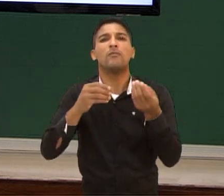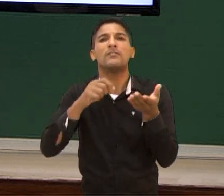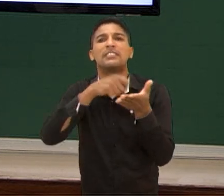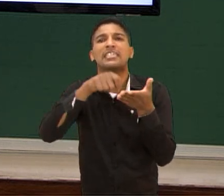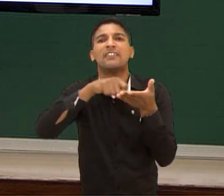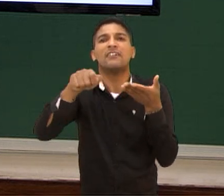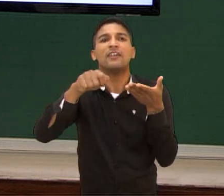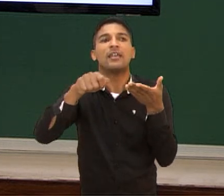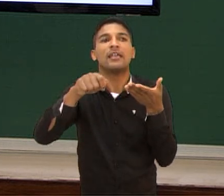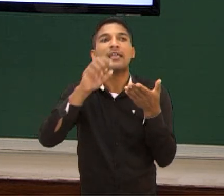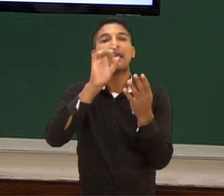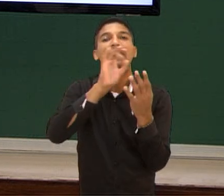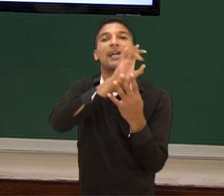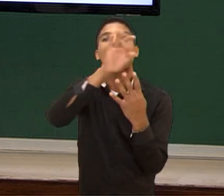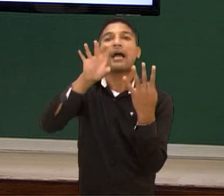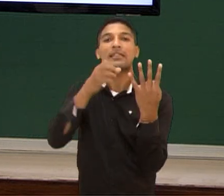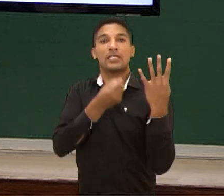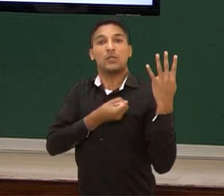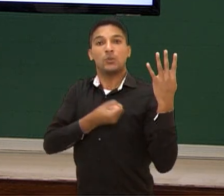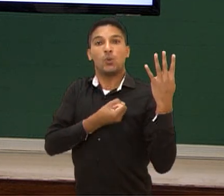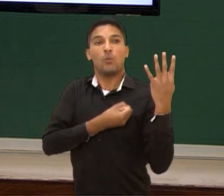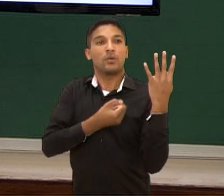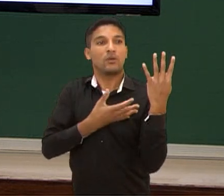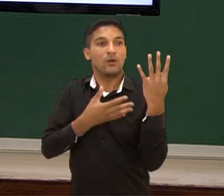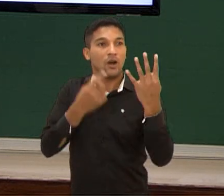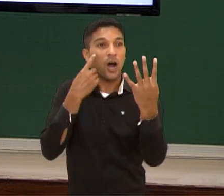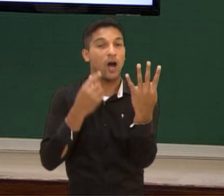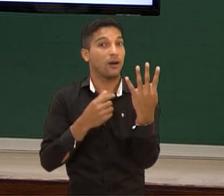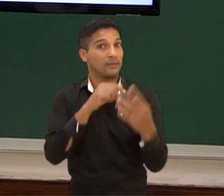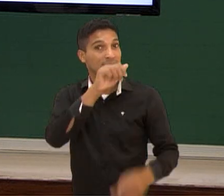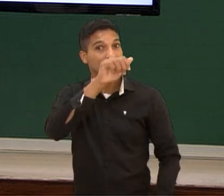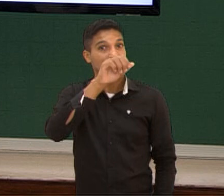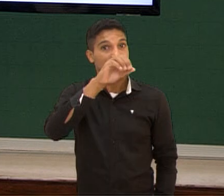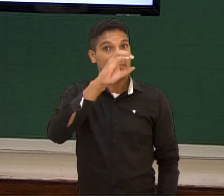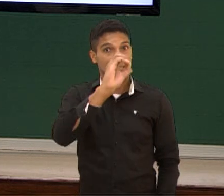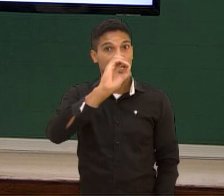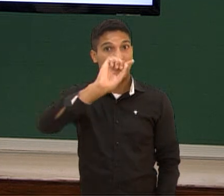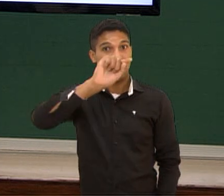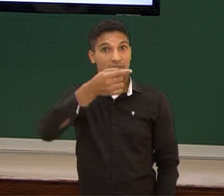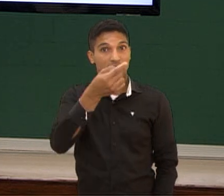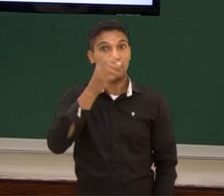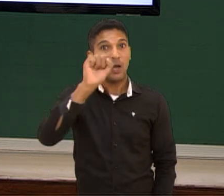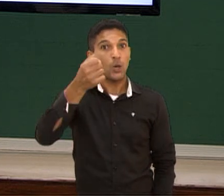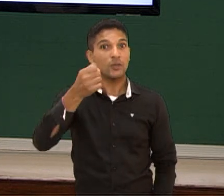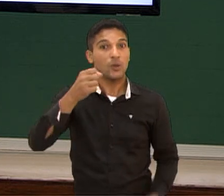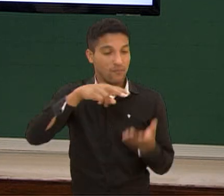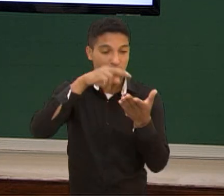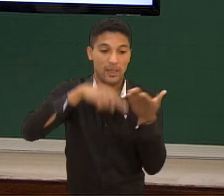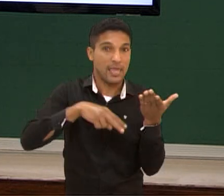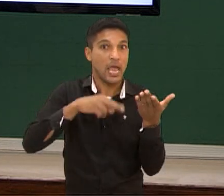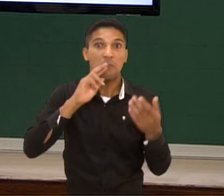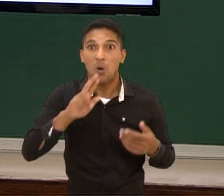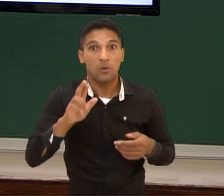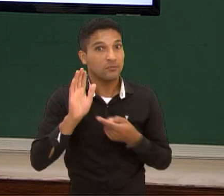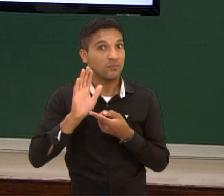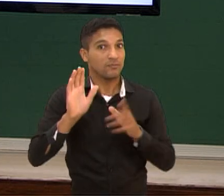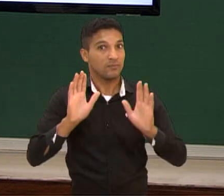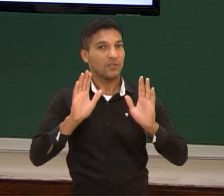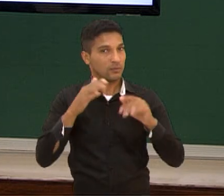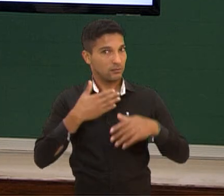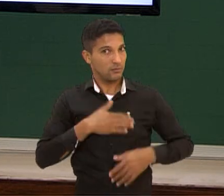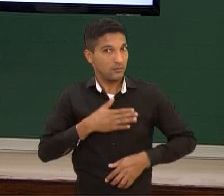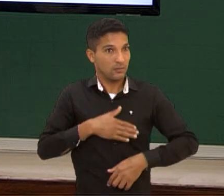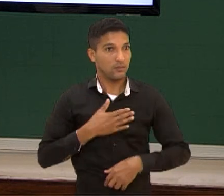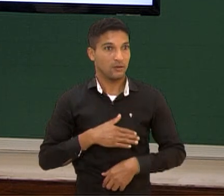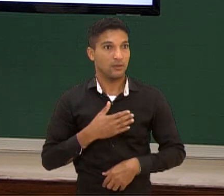número. E qual que é o primeiro? A letra A, 0,8. A professora não vai ler, senão a professora vai contar a resposta. Letra B,